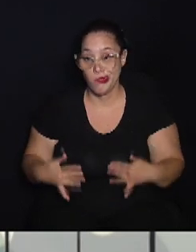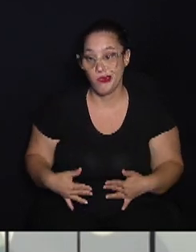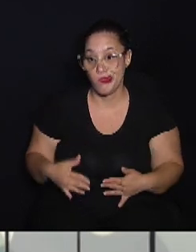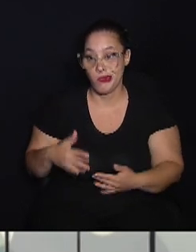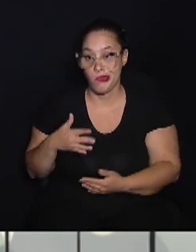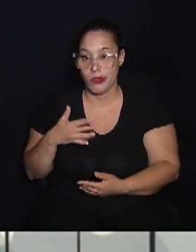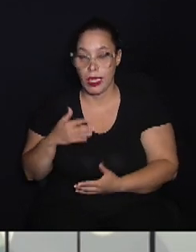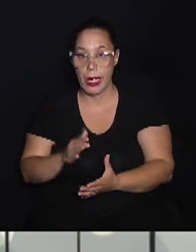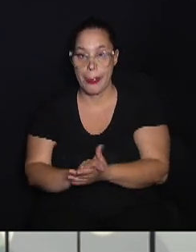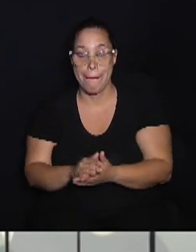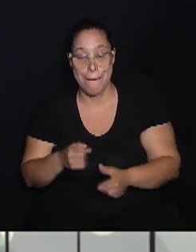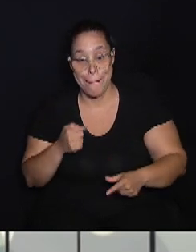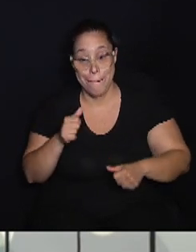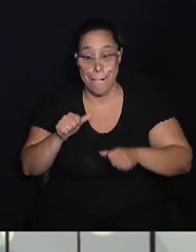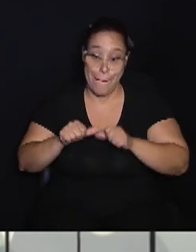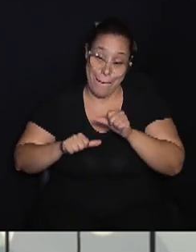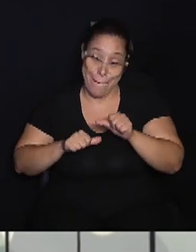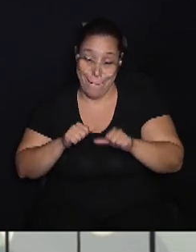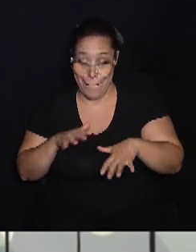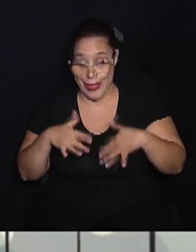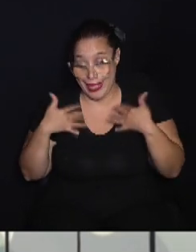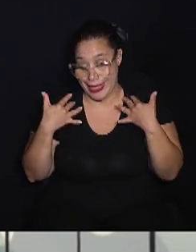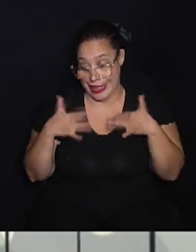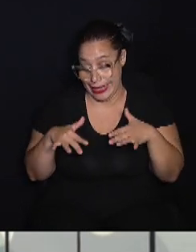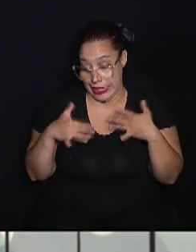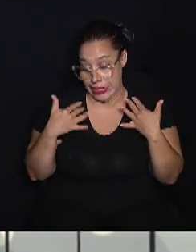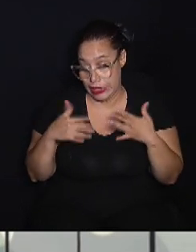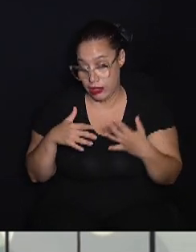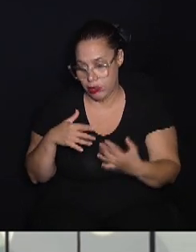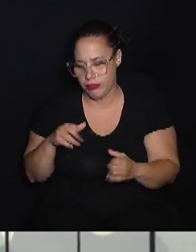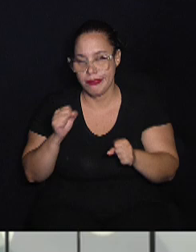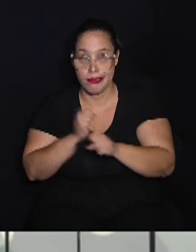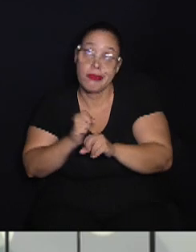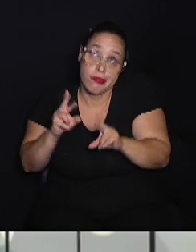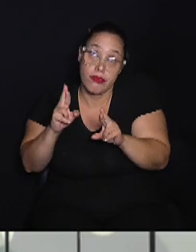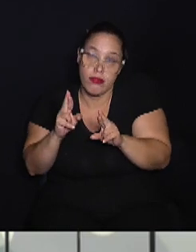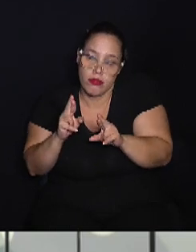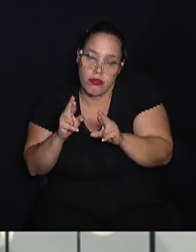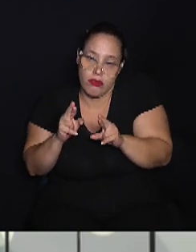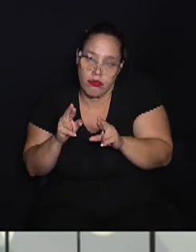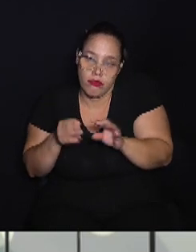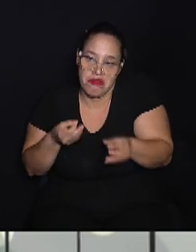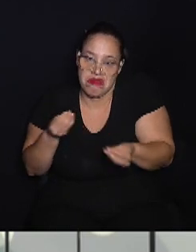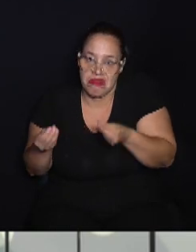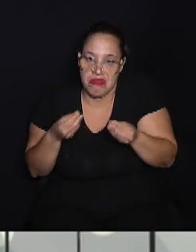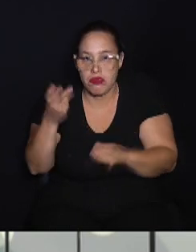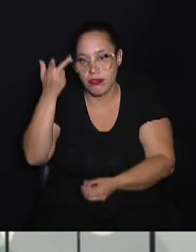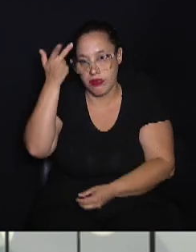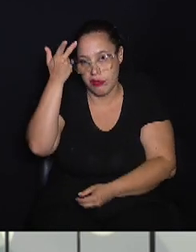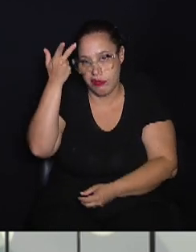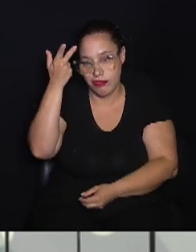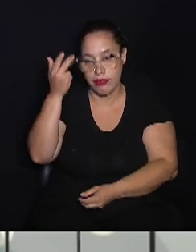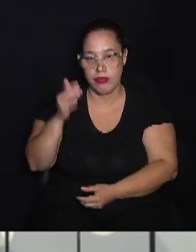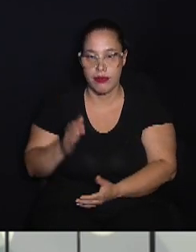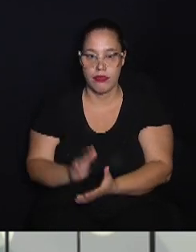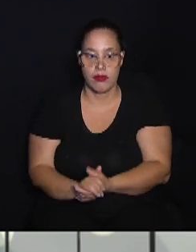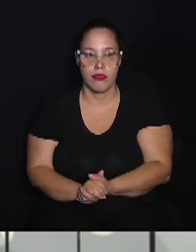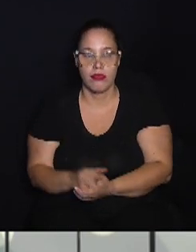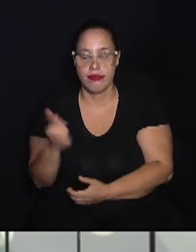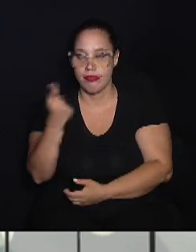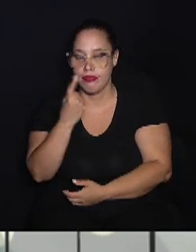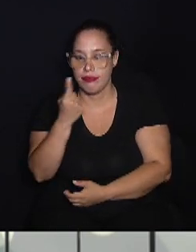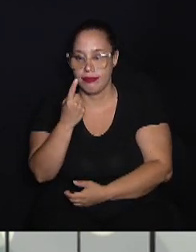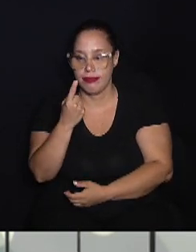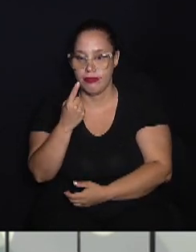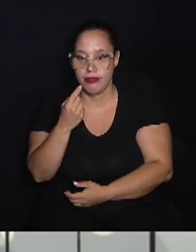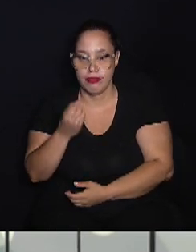Adolescente passa por algumas mudanças que já são esperadas e consideradas normais para essa fase uma delas